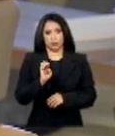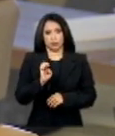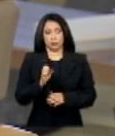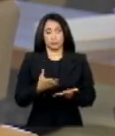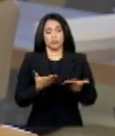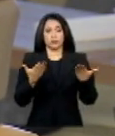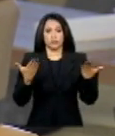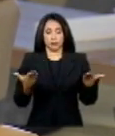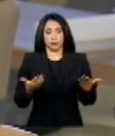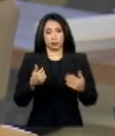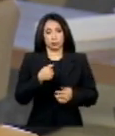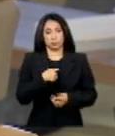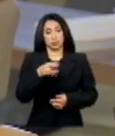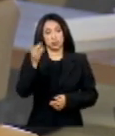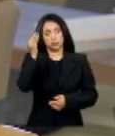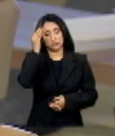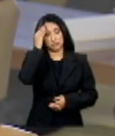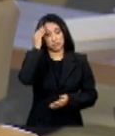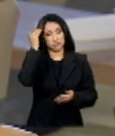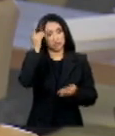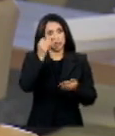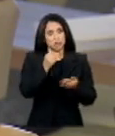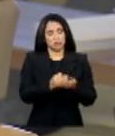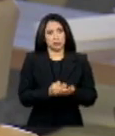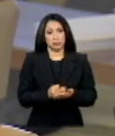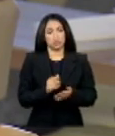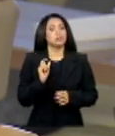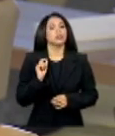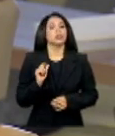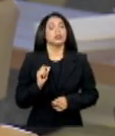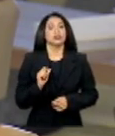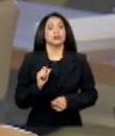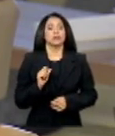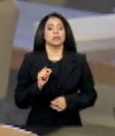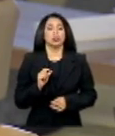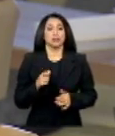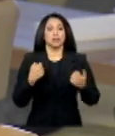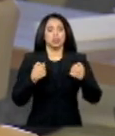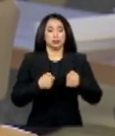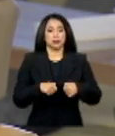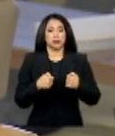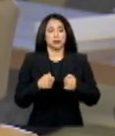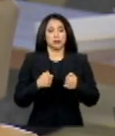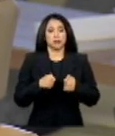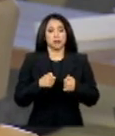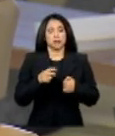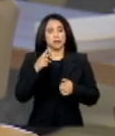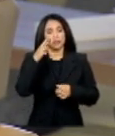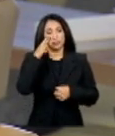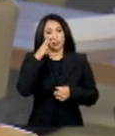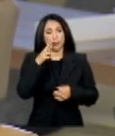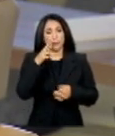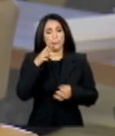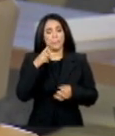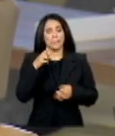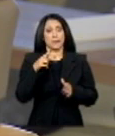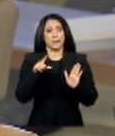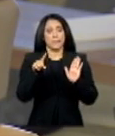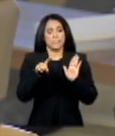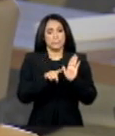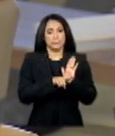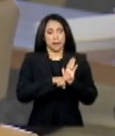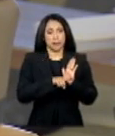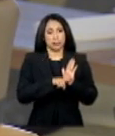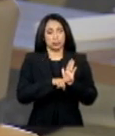entendo que a essa especialidade decorrente de uma visão menos centralizadora da federação